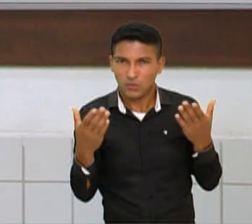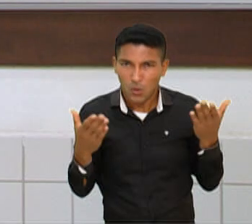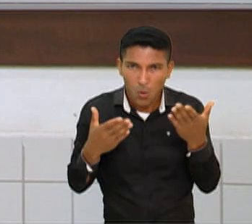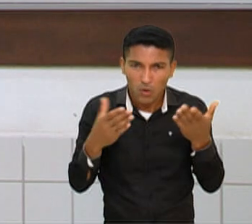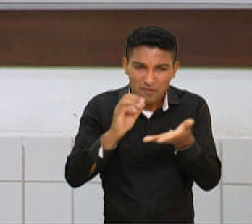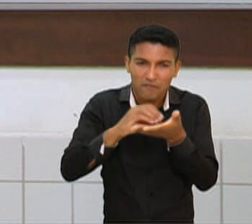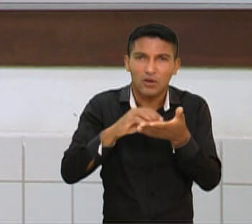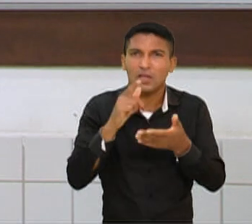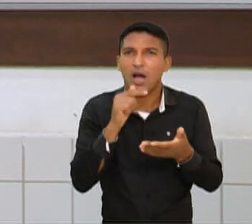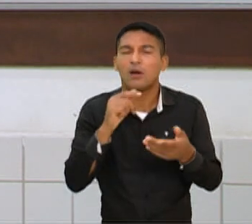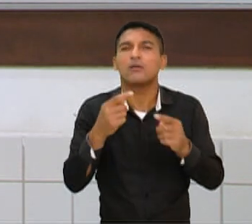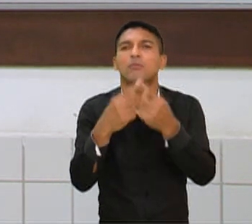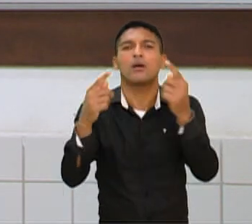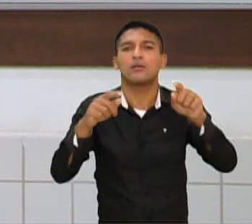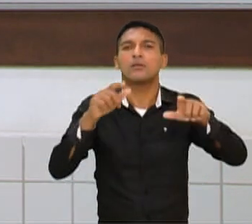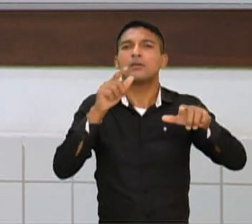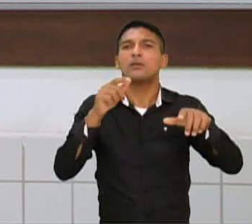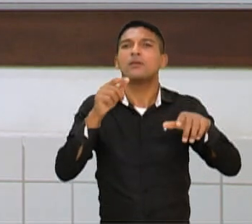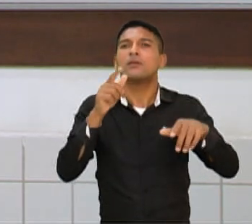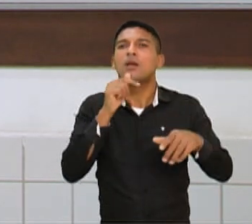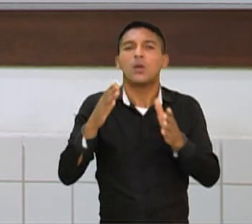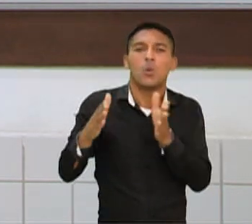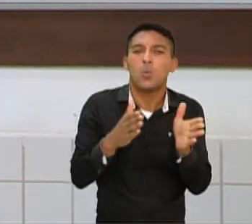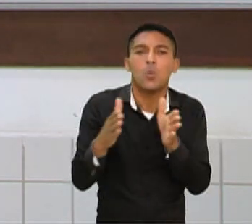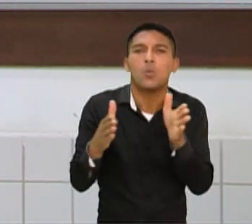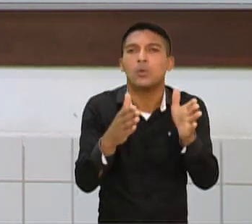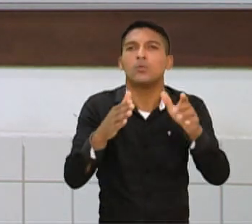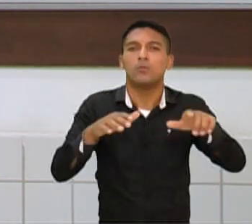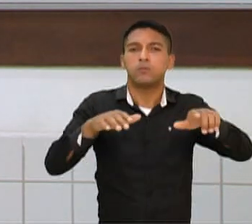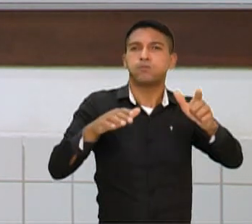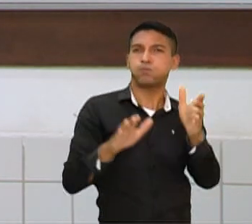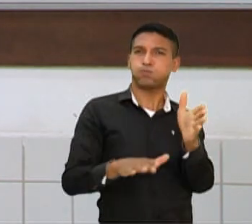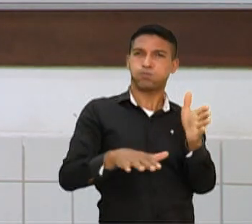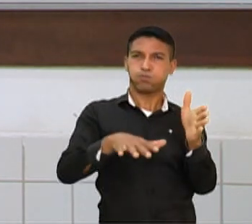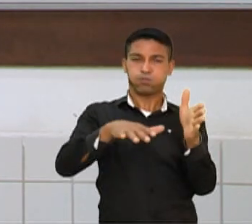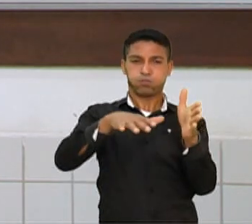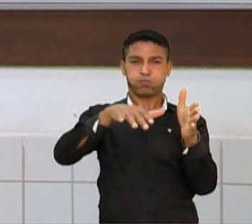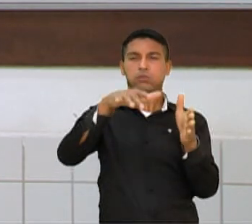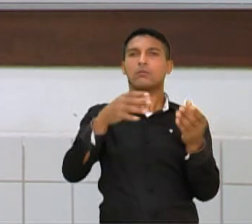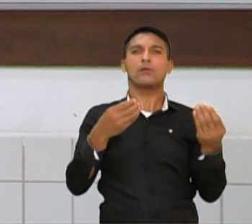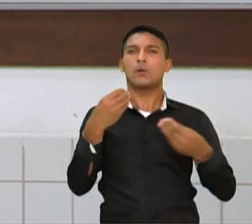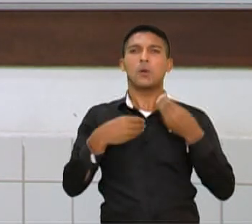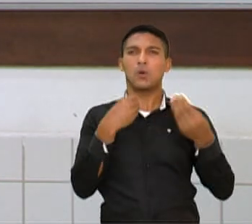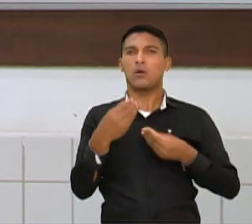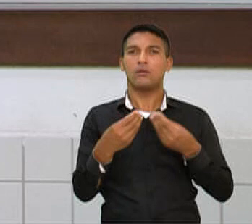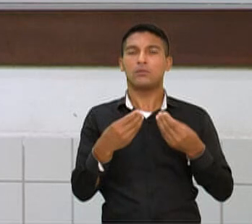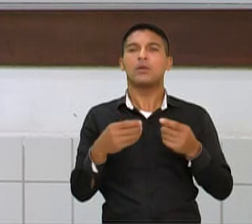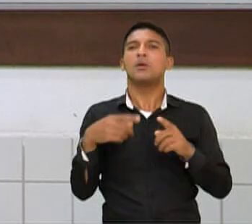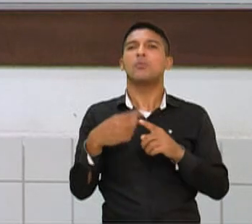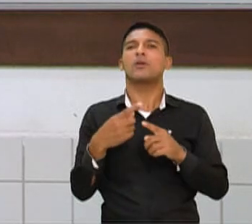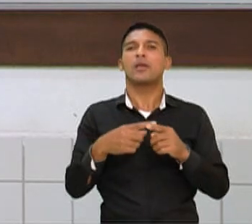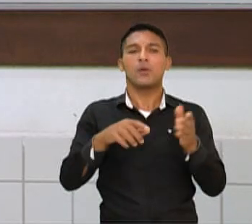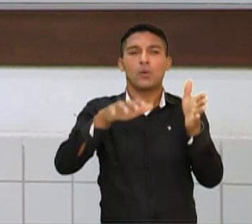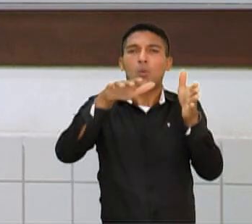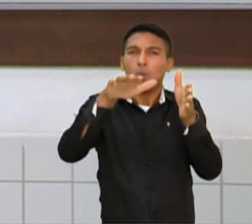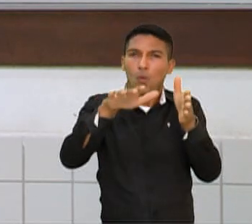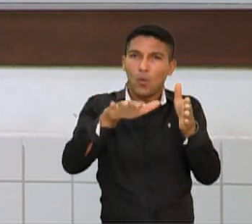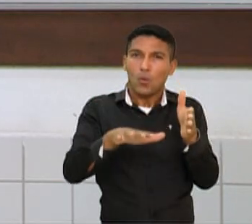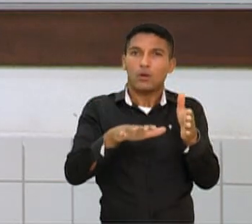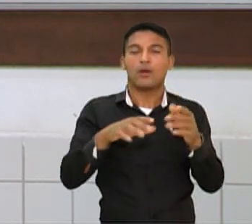situações como impermeabilização do solo, má utilização, prejuízo no que diz respeito ao despejo de